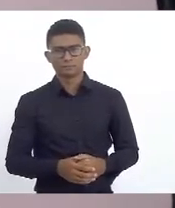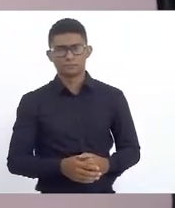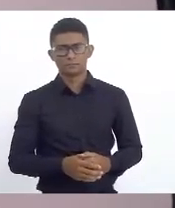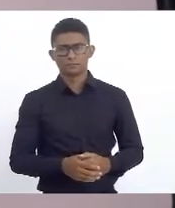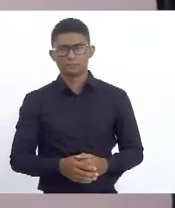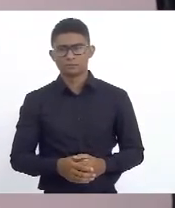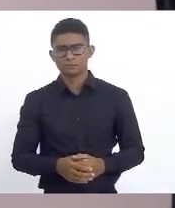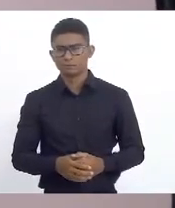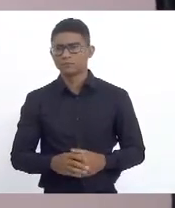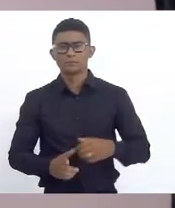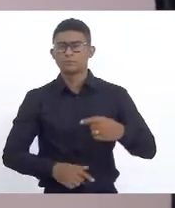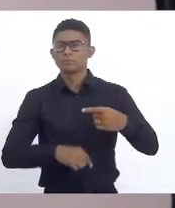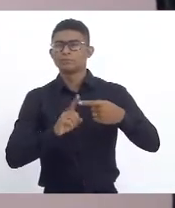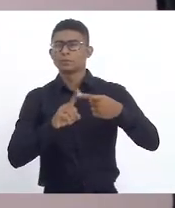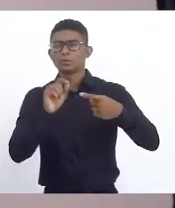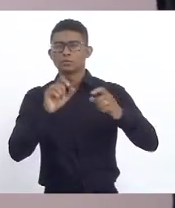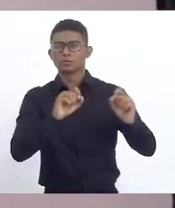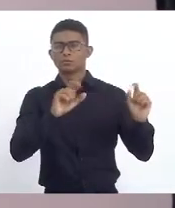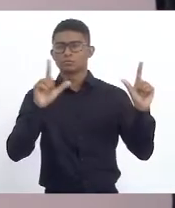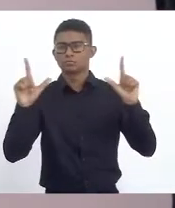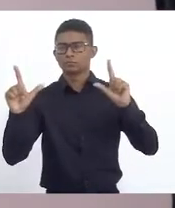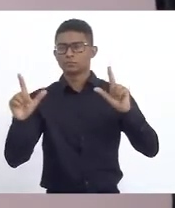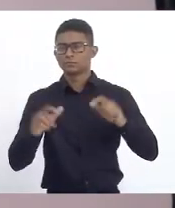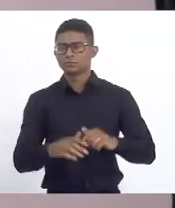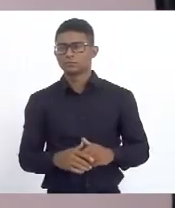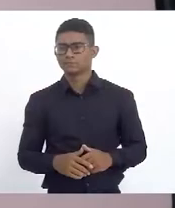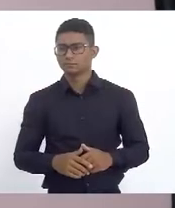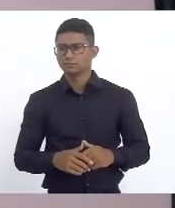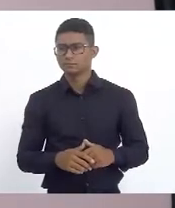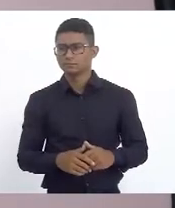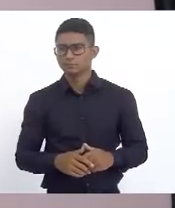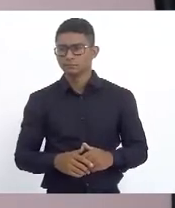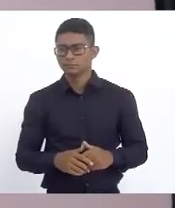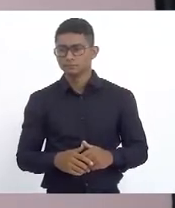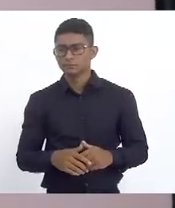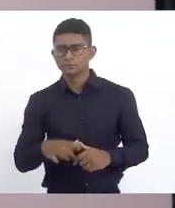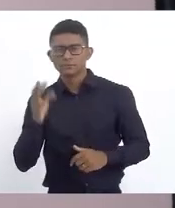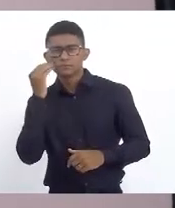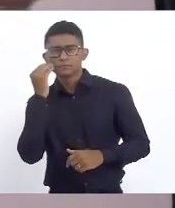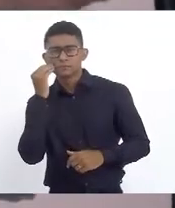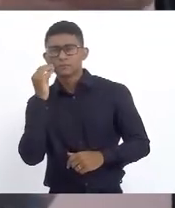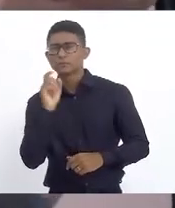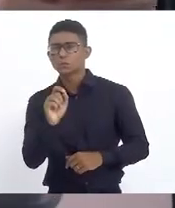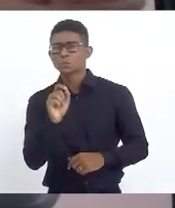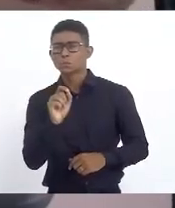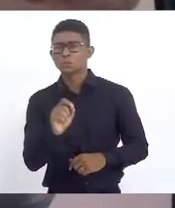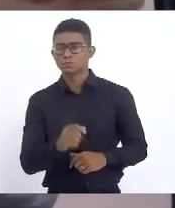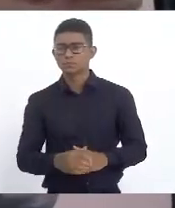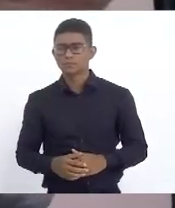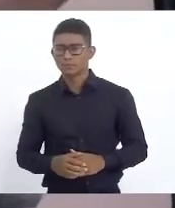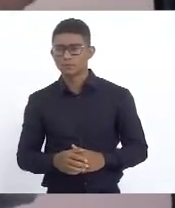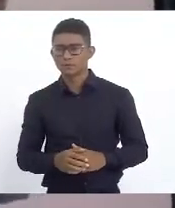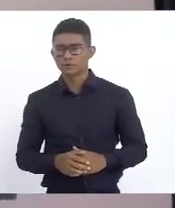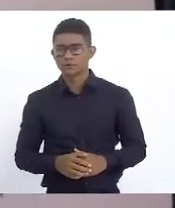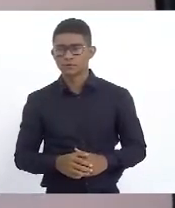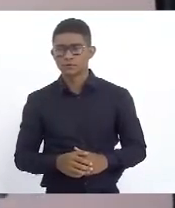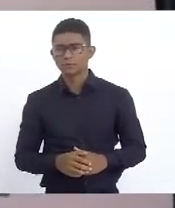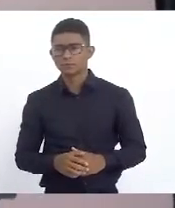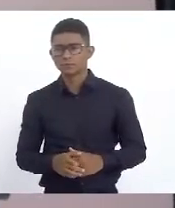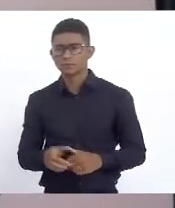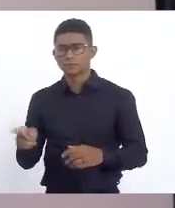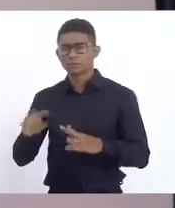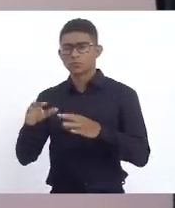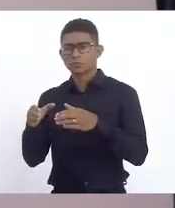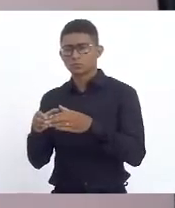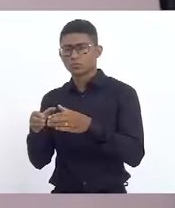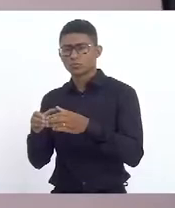Tá. Não, primeiro slide, por favor. Mas tem que compartilhar. A gente tem que tentar compartilhar também, tenta, Humberto. Pessoal, a assessoria ajudar para compartilhar